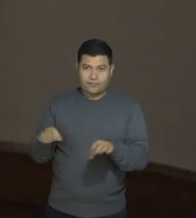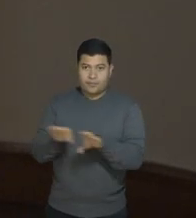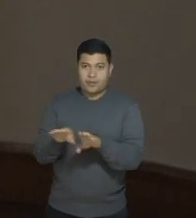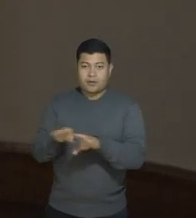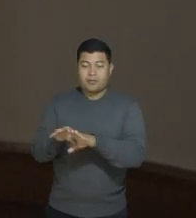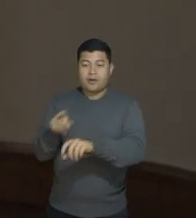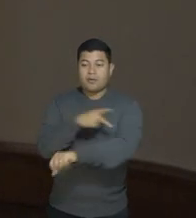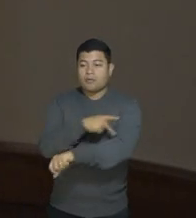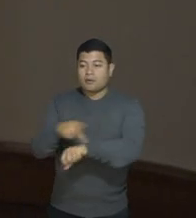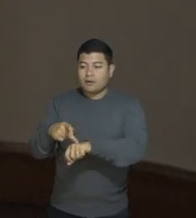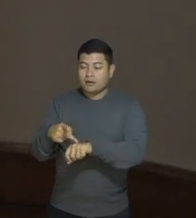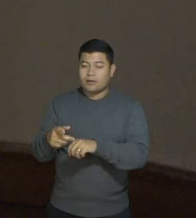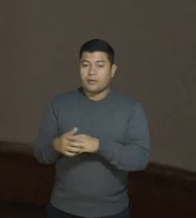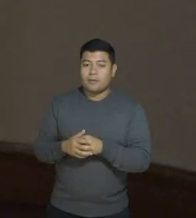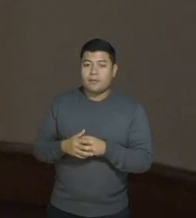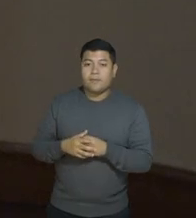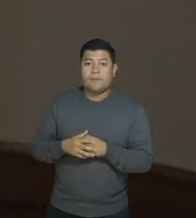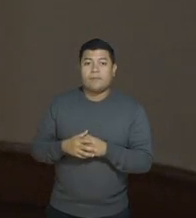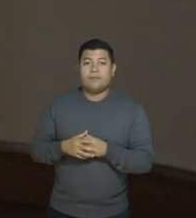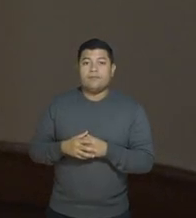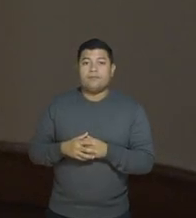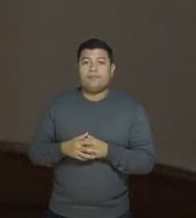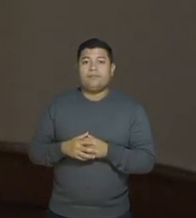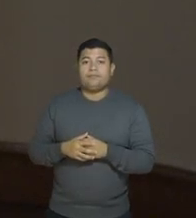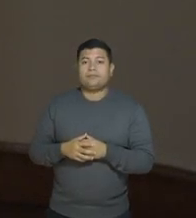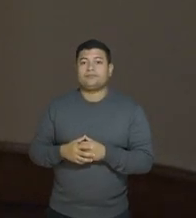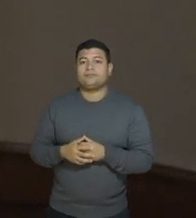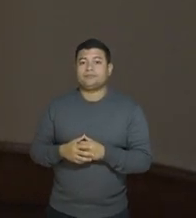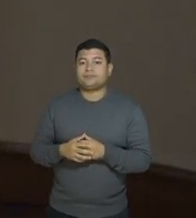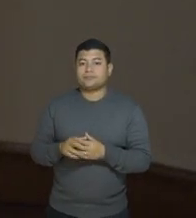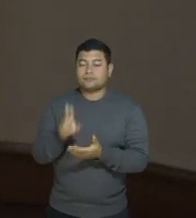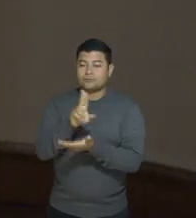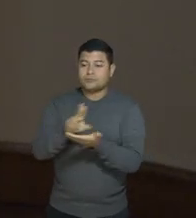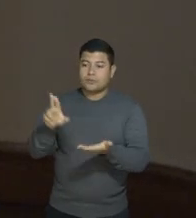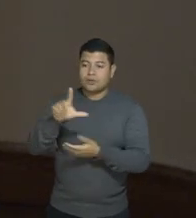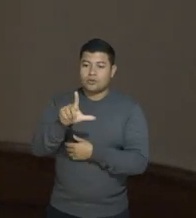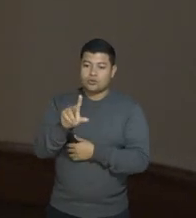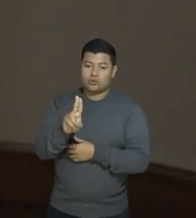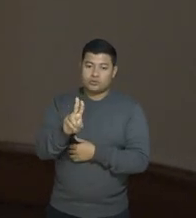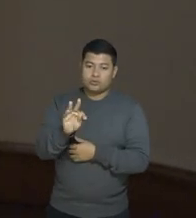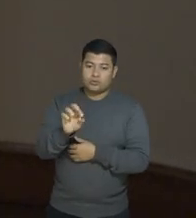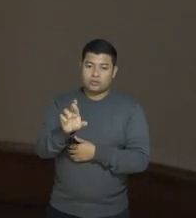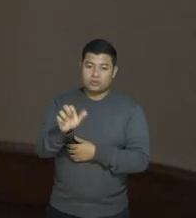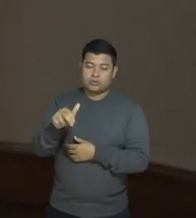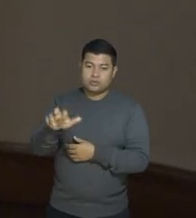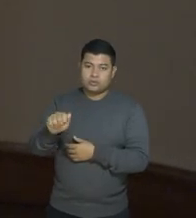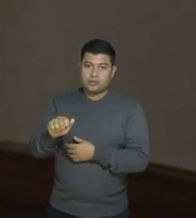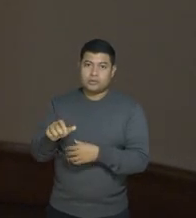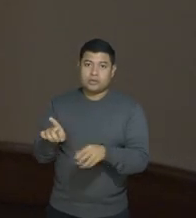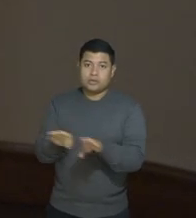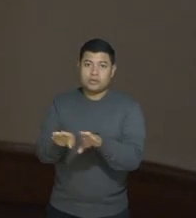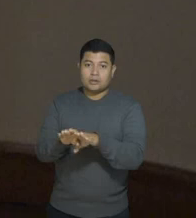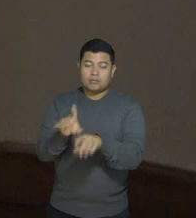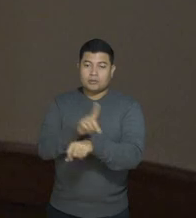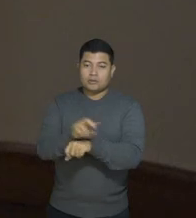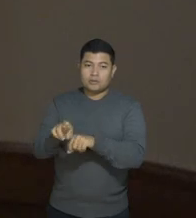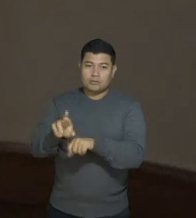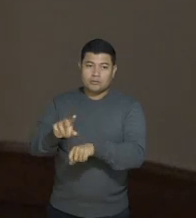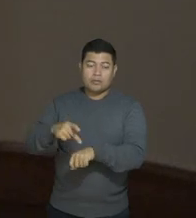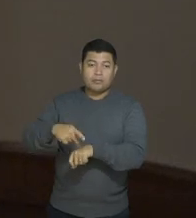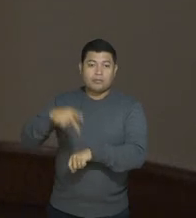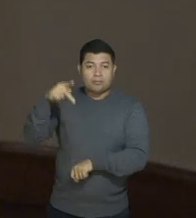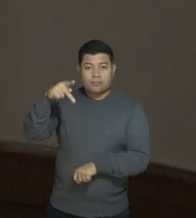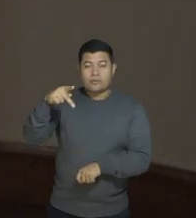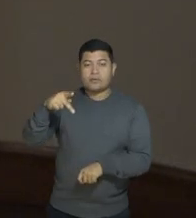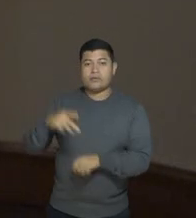pela Universidade Luterana do Brasil. É doutora em educação pelo Programa de Pós-Graduação em Educação